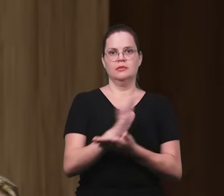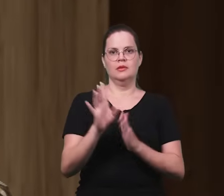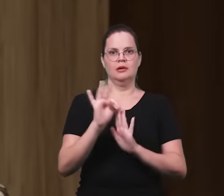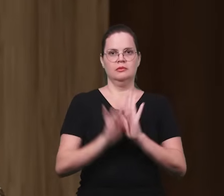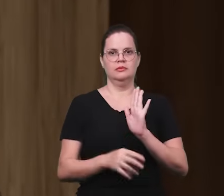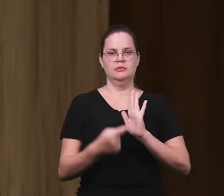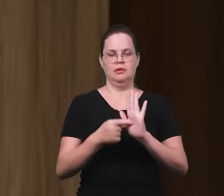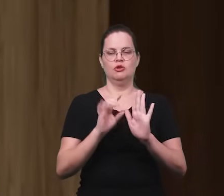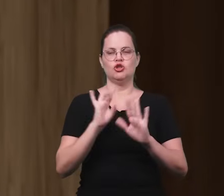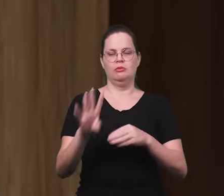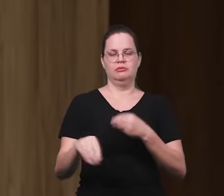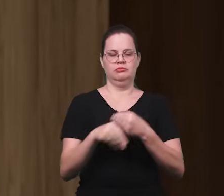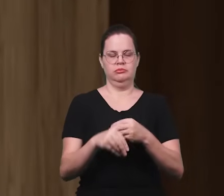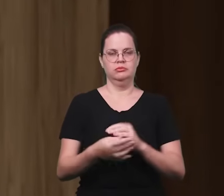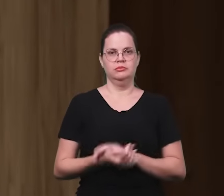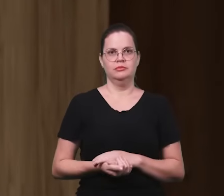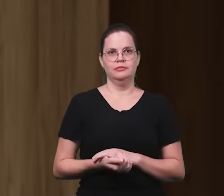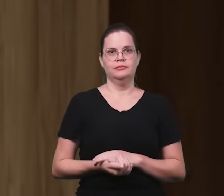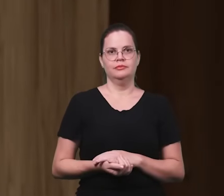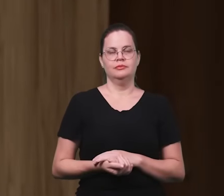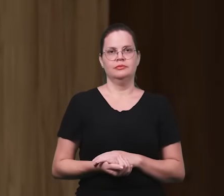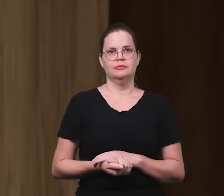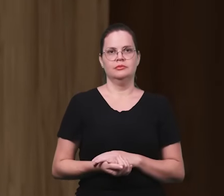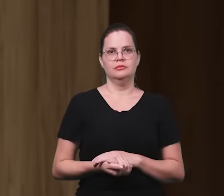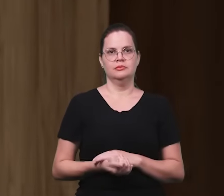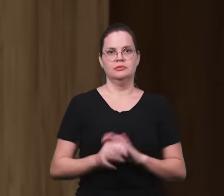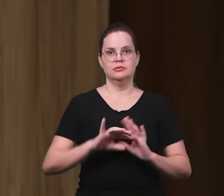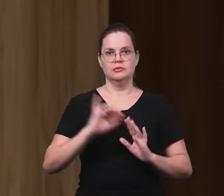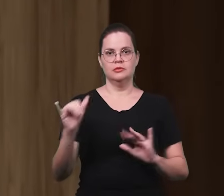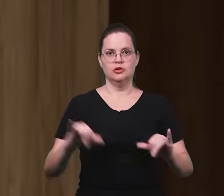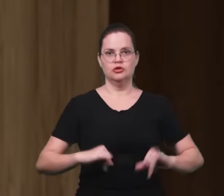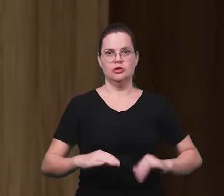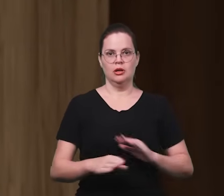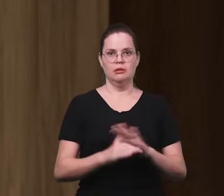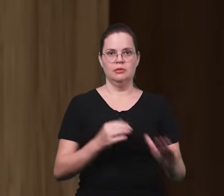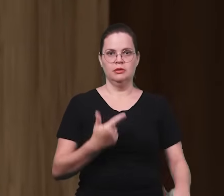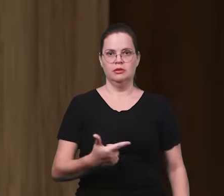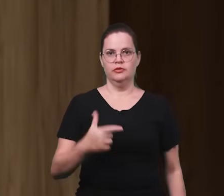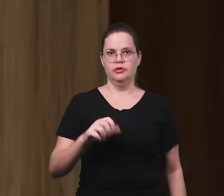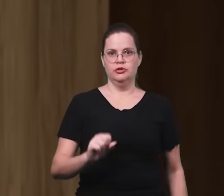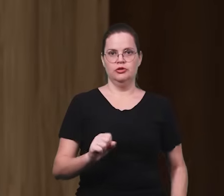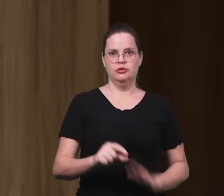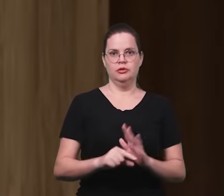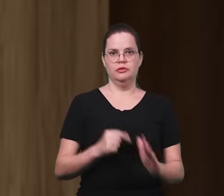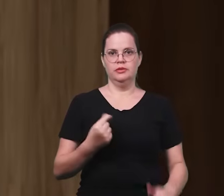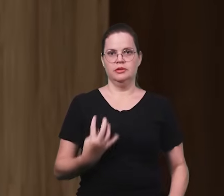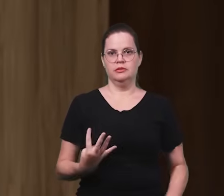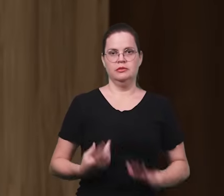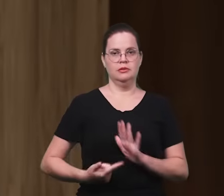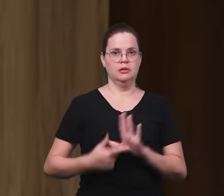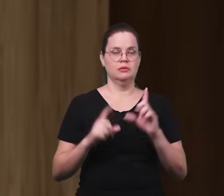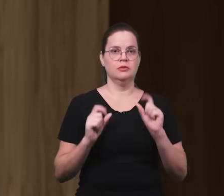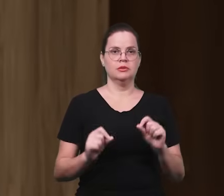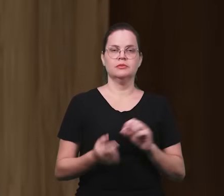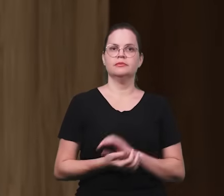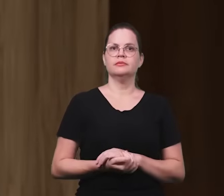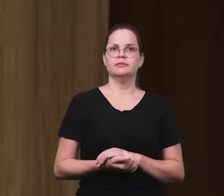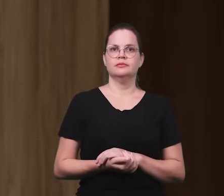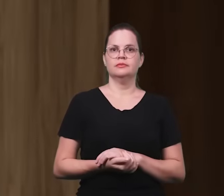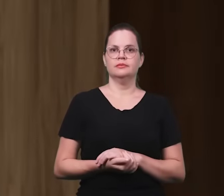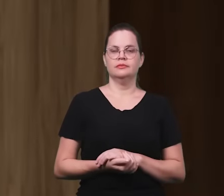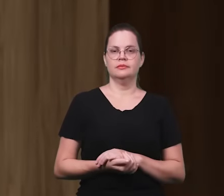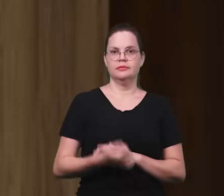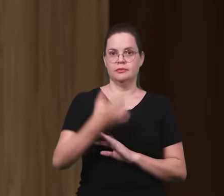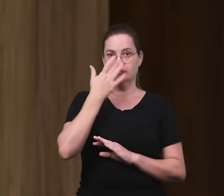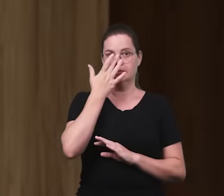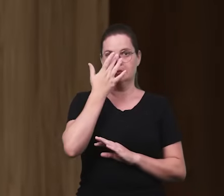só corroborando aqui com o que o Cleiton disse. Em Jó 28:4, ele diz assim: então intervém